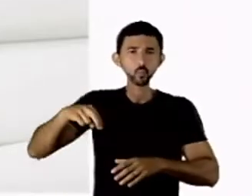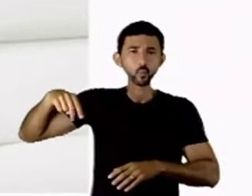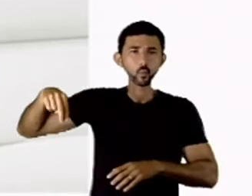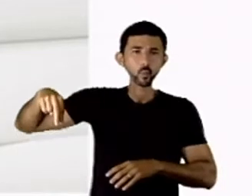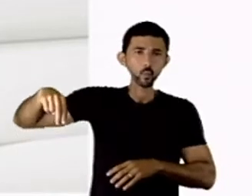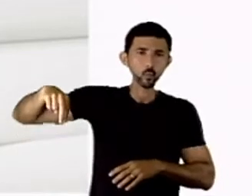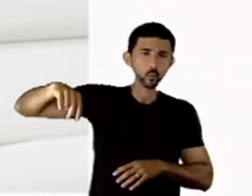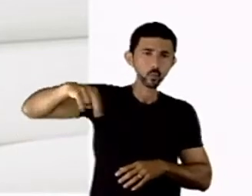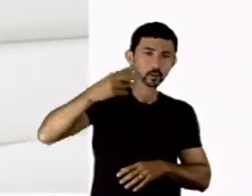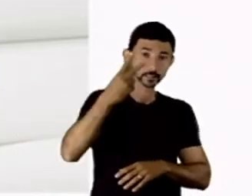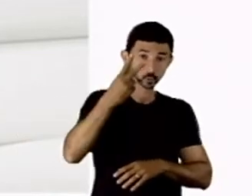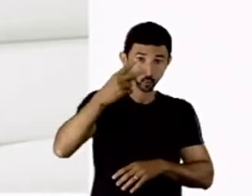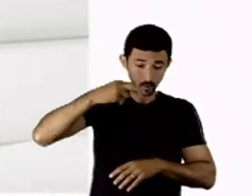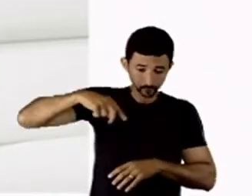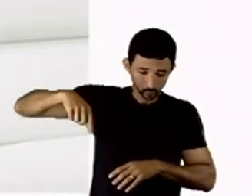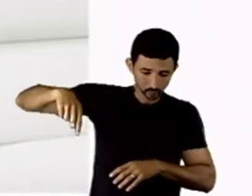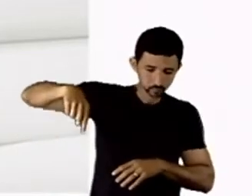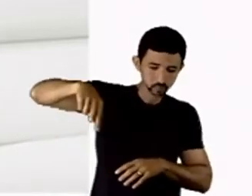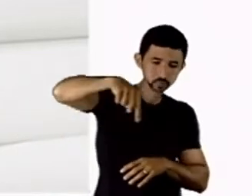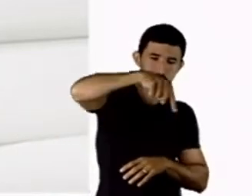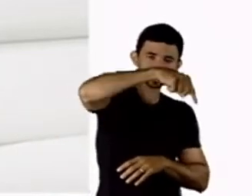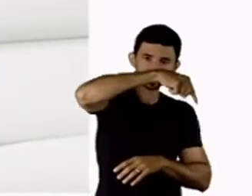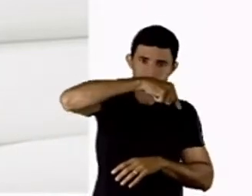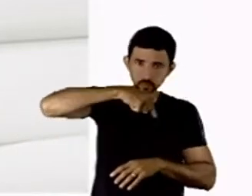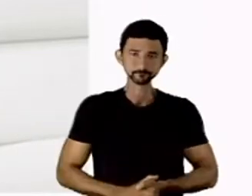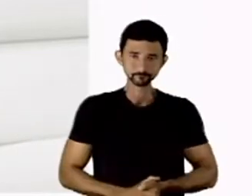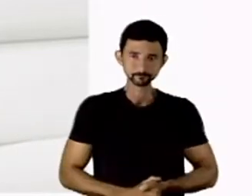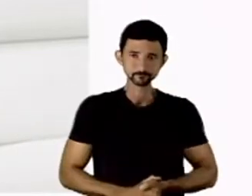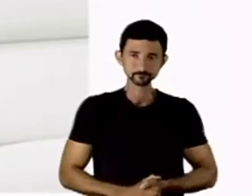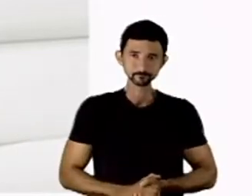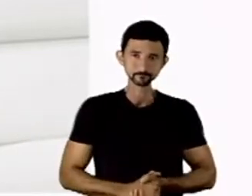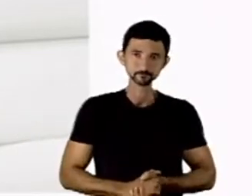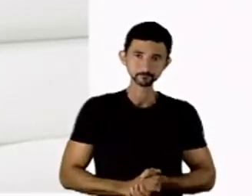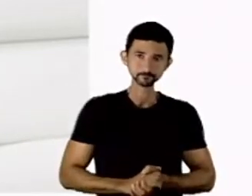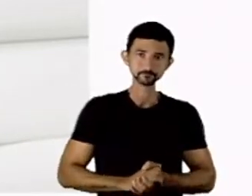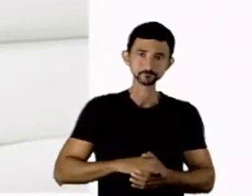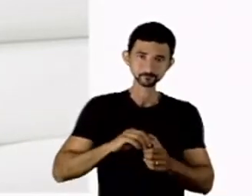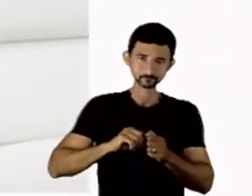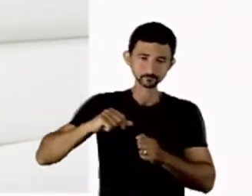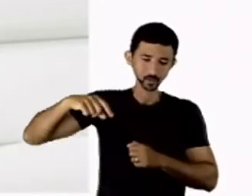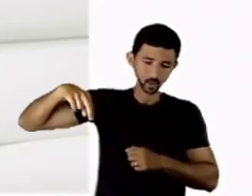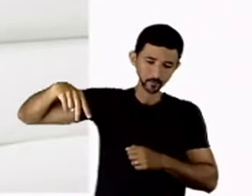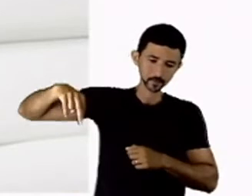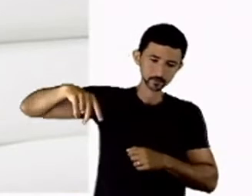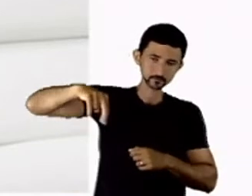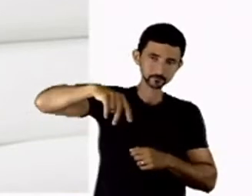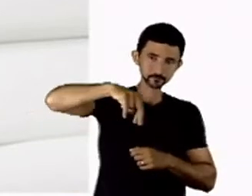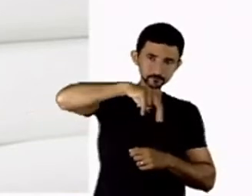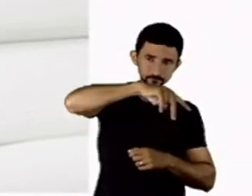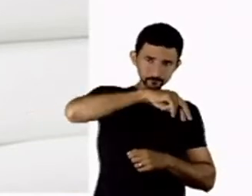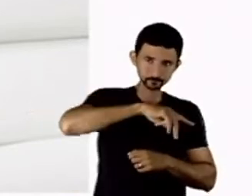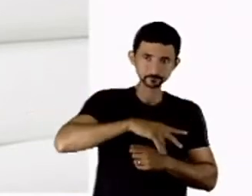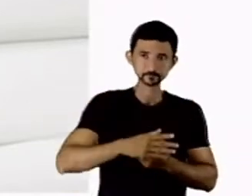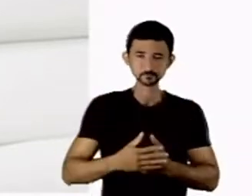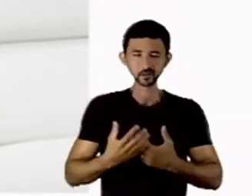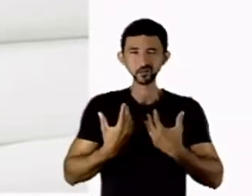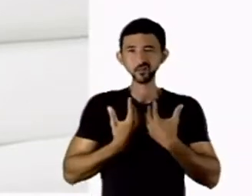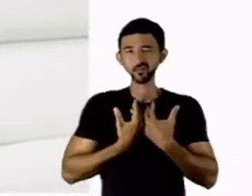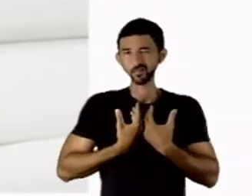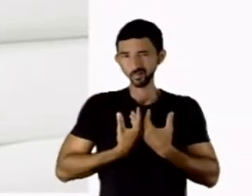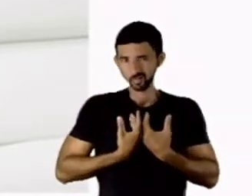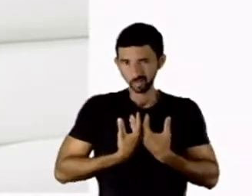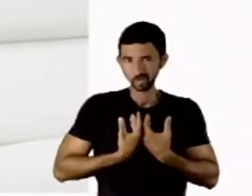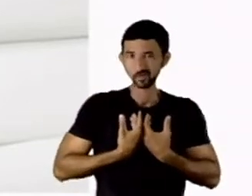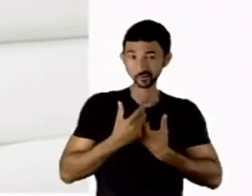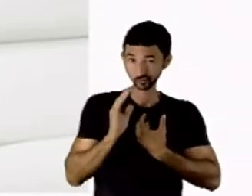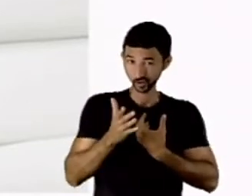vai dar 2 voltas nessa pista de futebol. Ele vai fazer essa caminhada. Já deve ficar cansado nesse